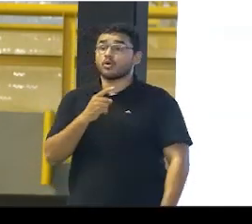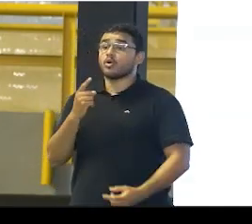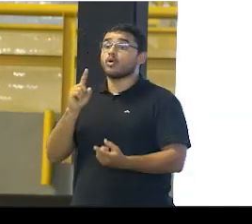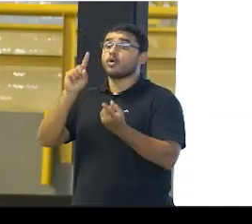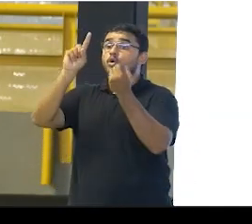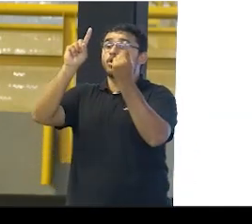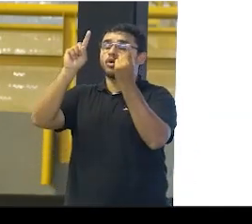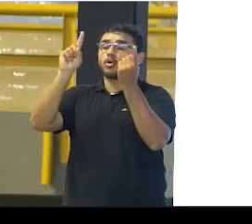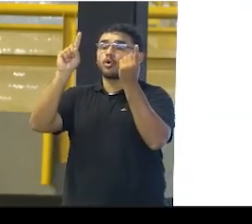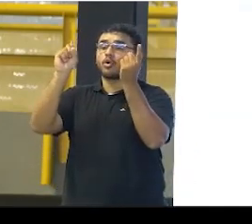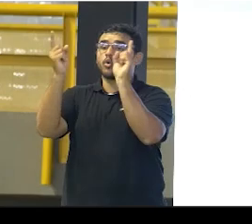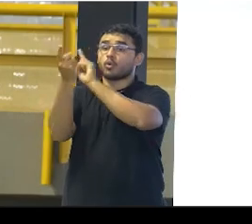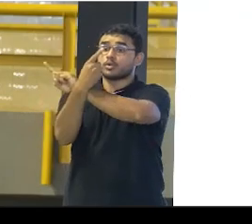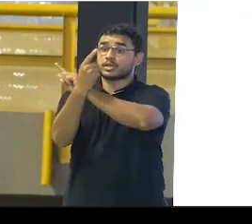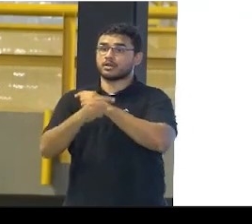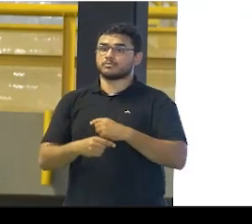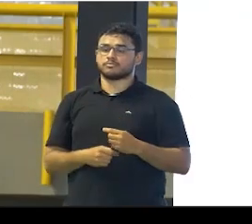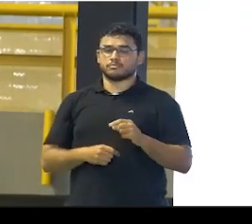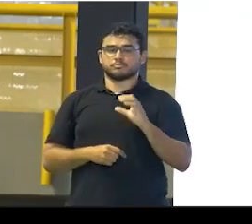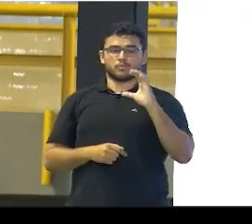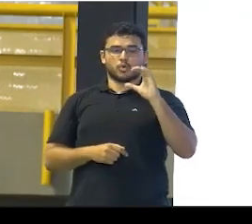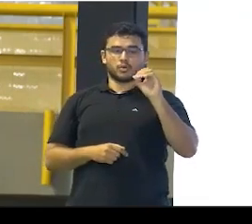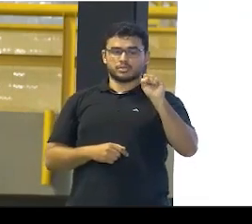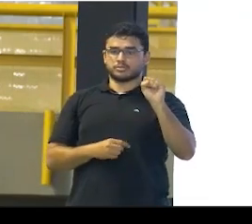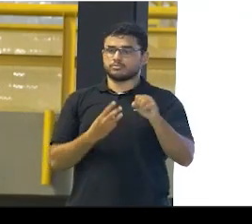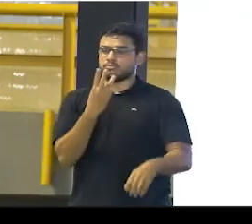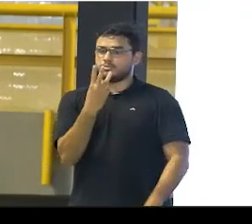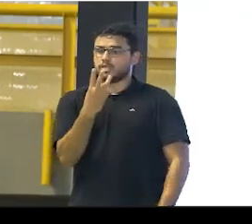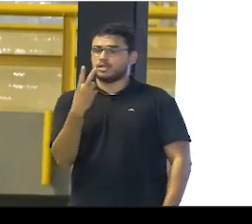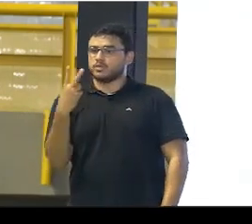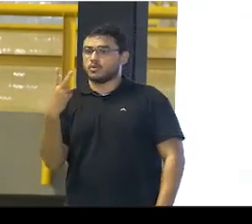resto, 24, eu vou dividir igual.